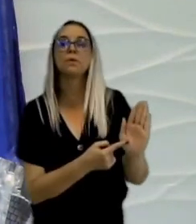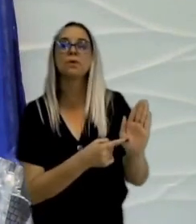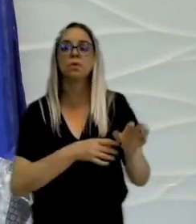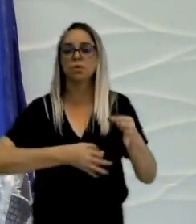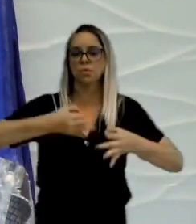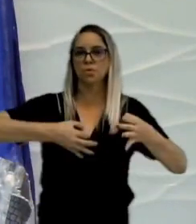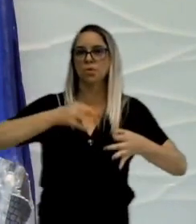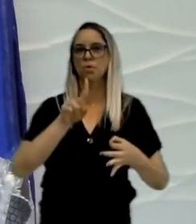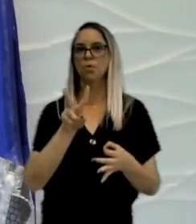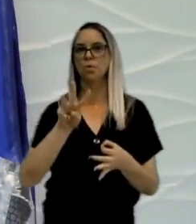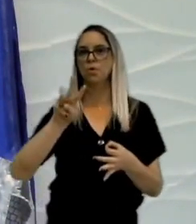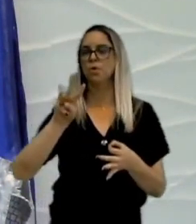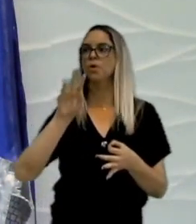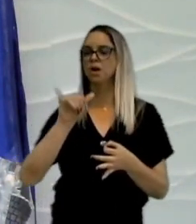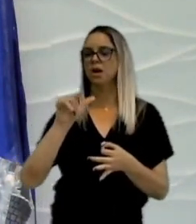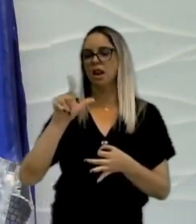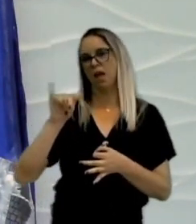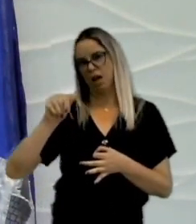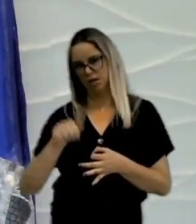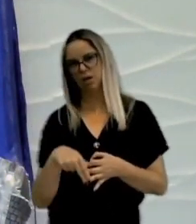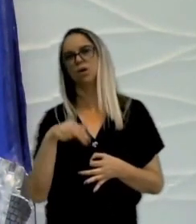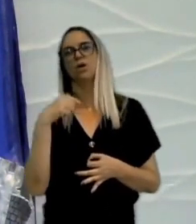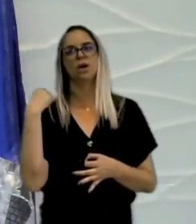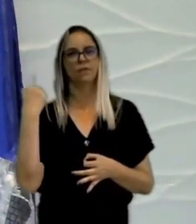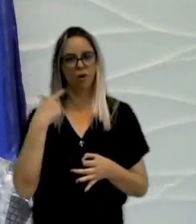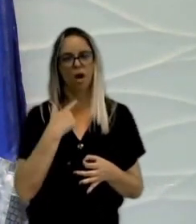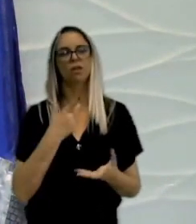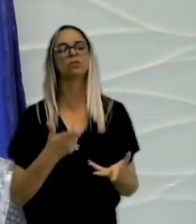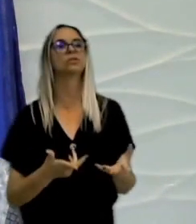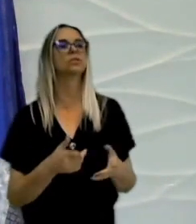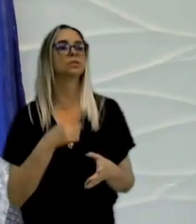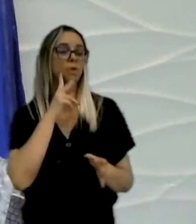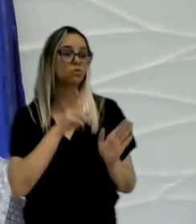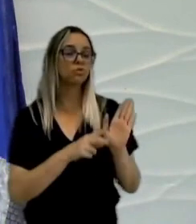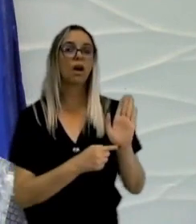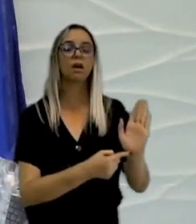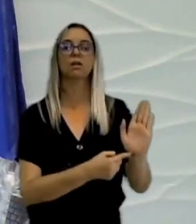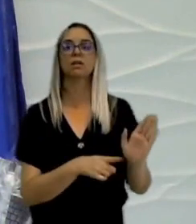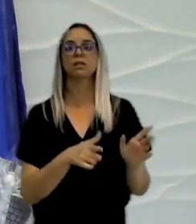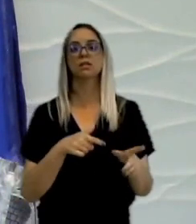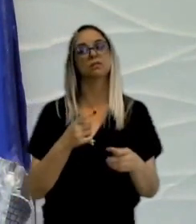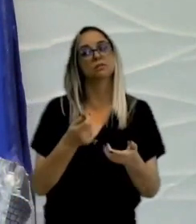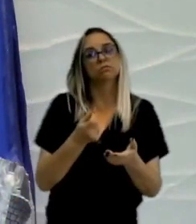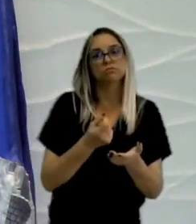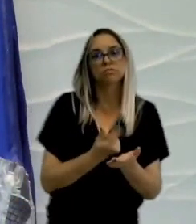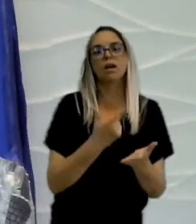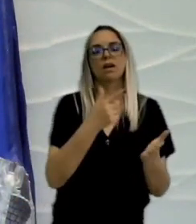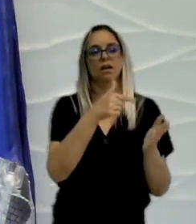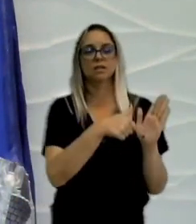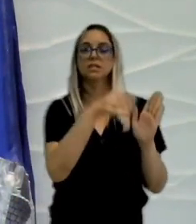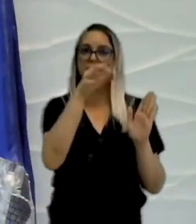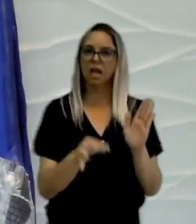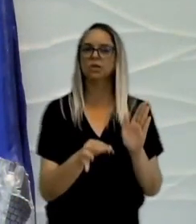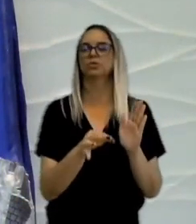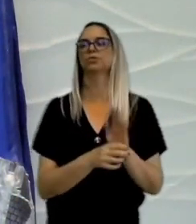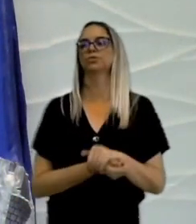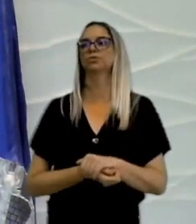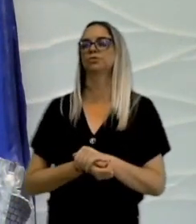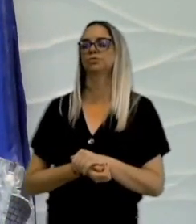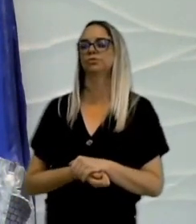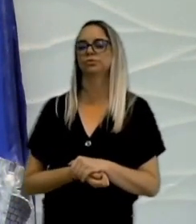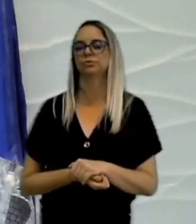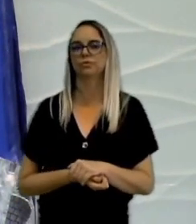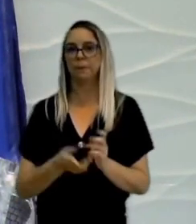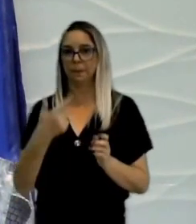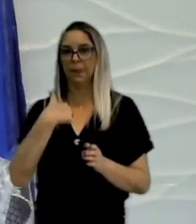tomar as iniciativas no sentido de contemplar o retroativo referente aos meses aqui citados, na qual eu